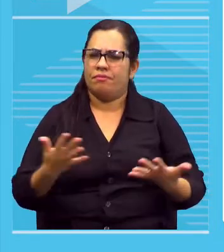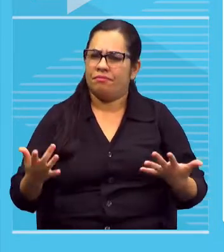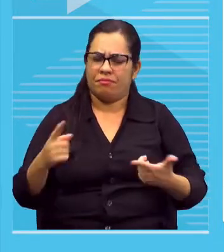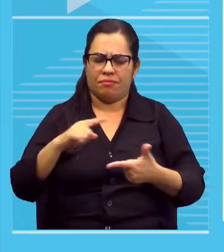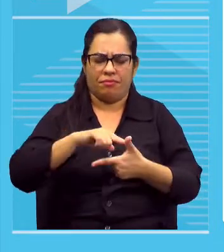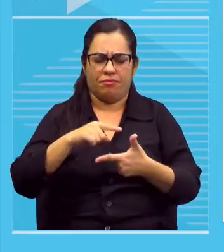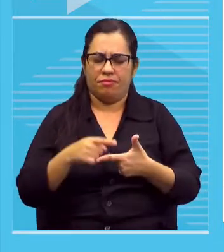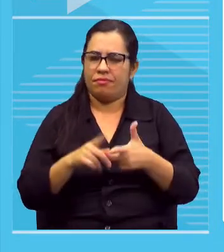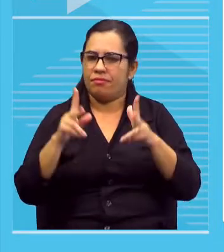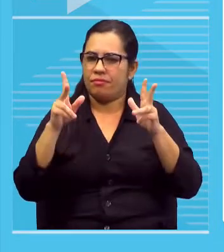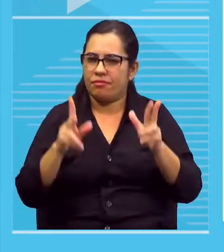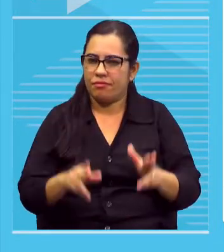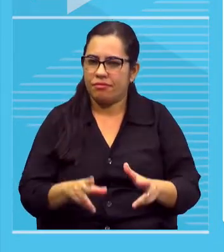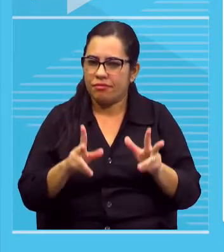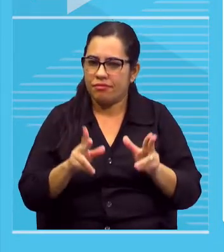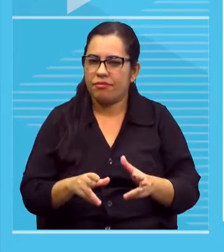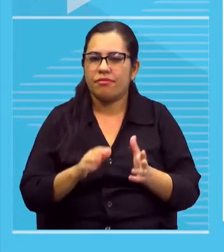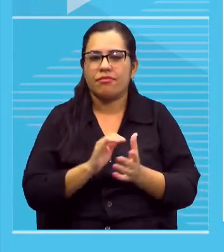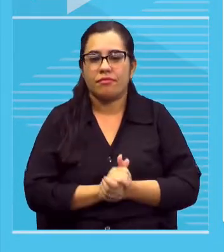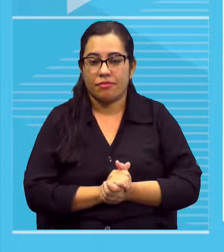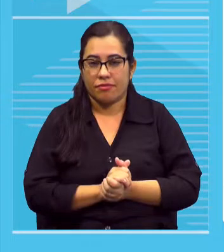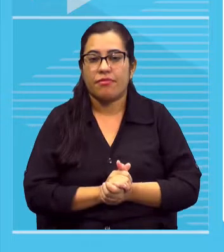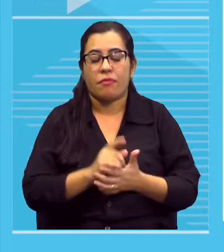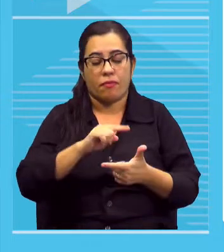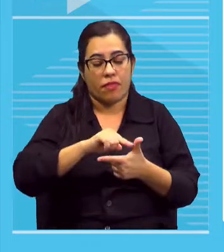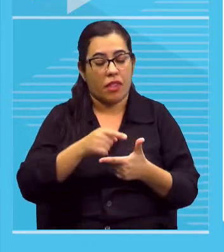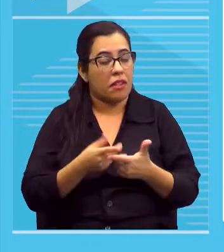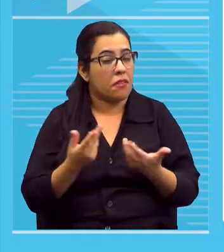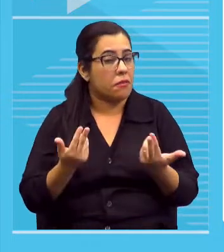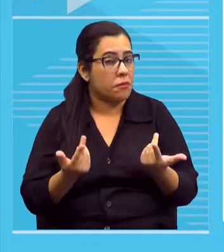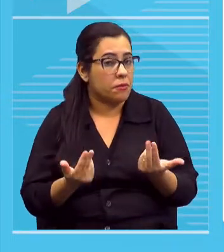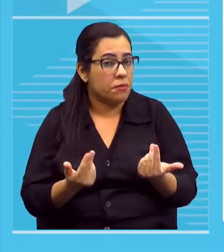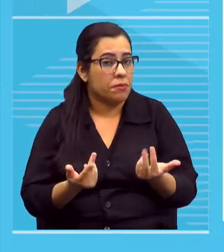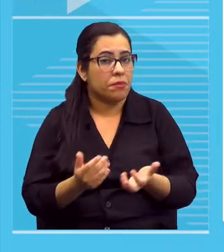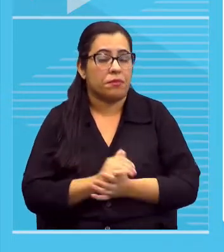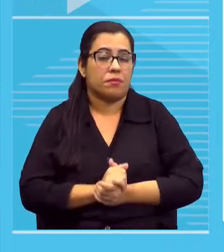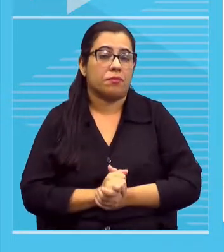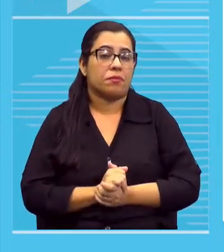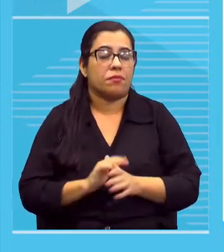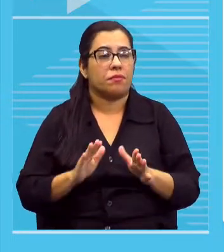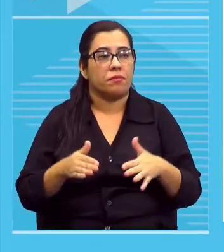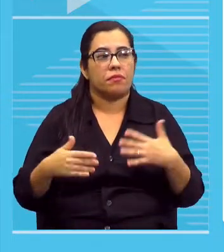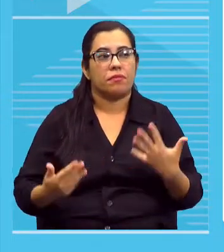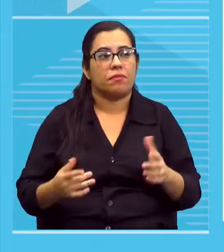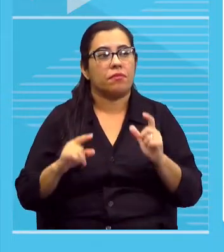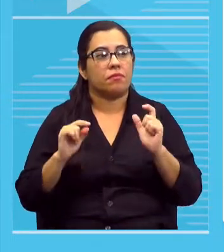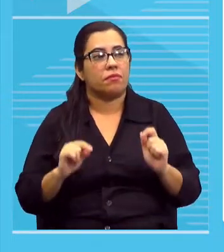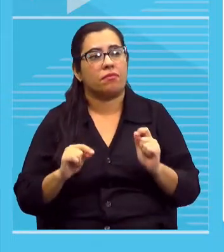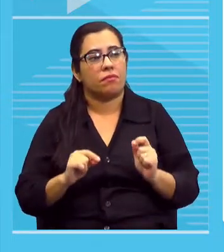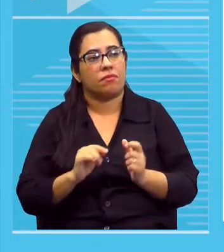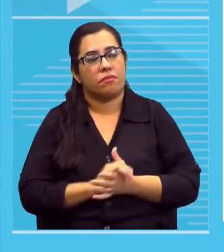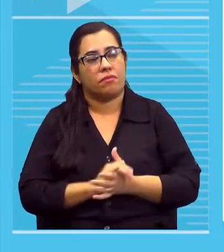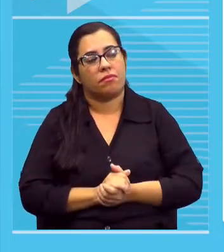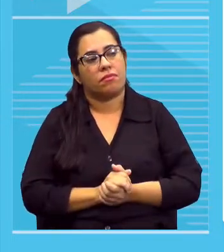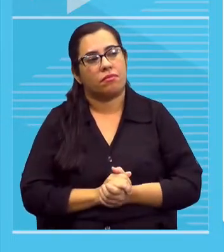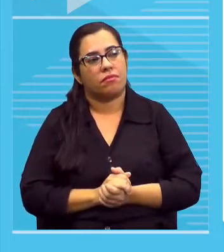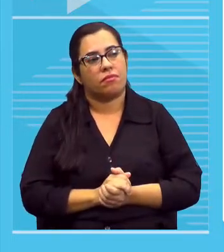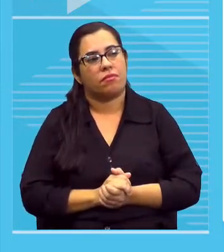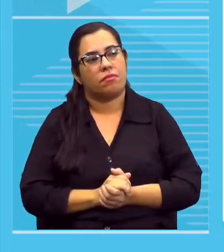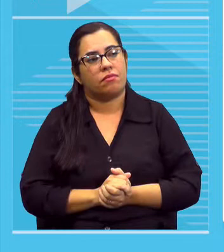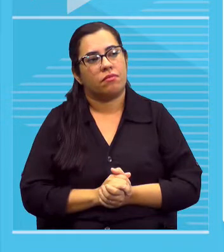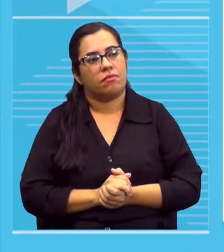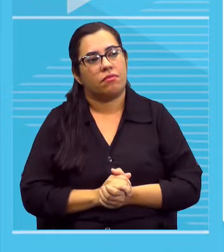ângulo é o mesmo é um ângulo é igual Então esse cara aqui ó